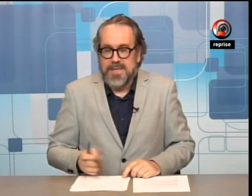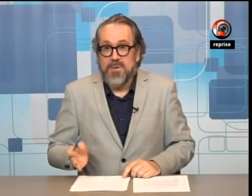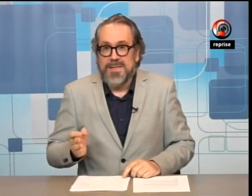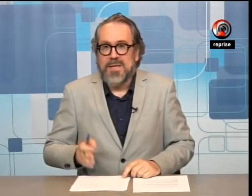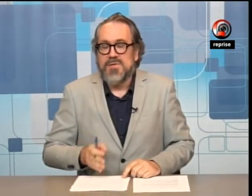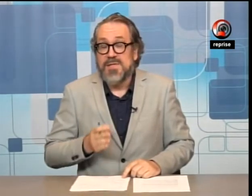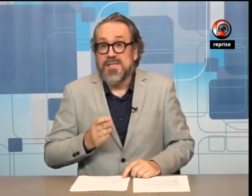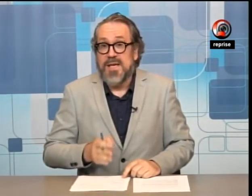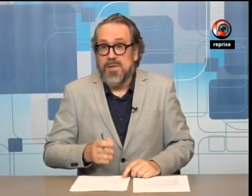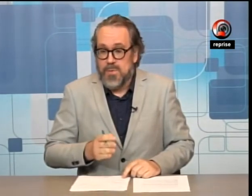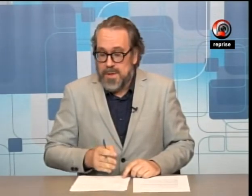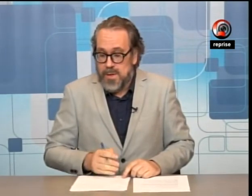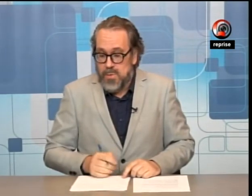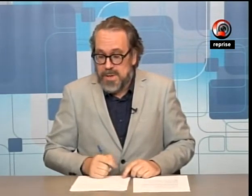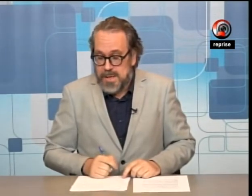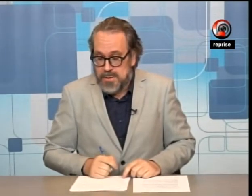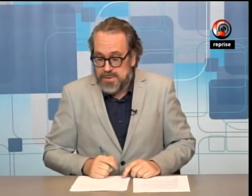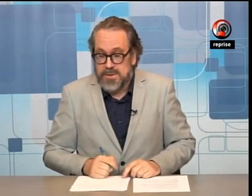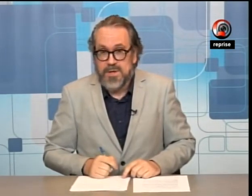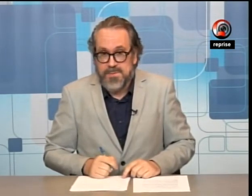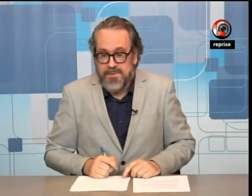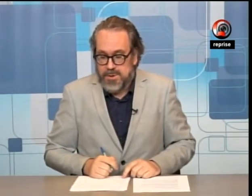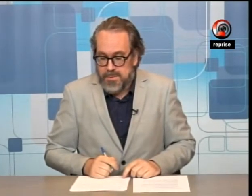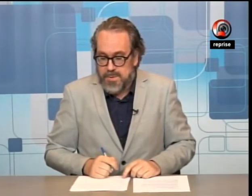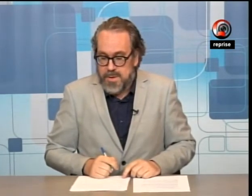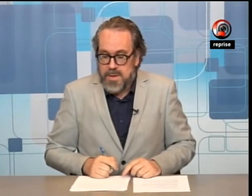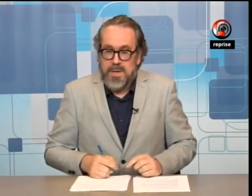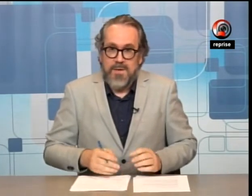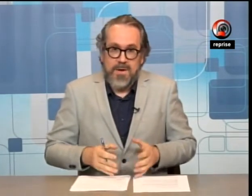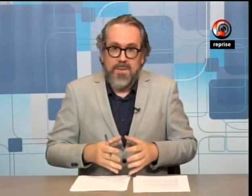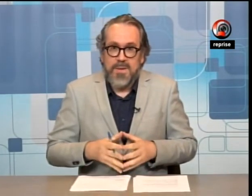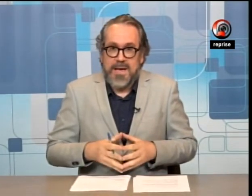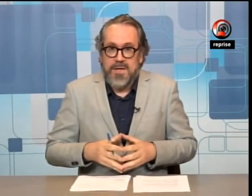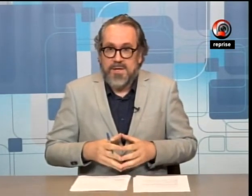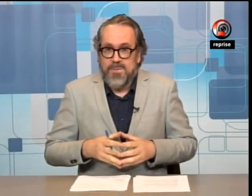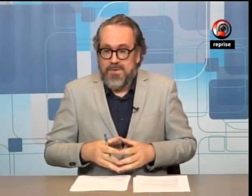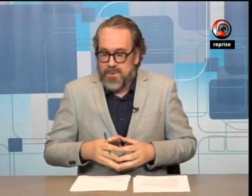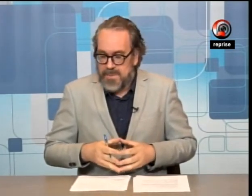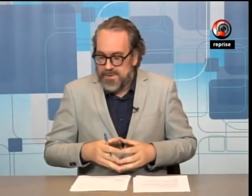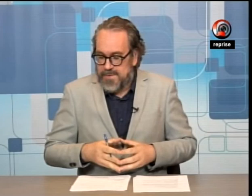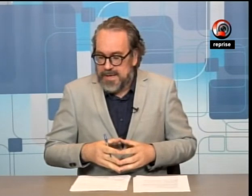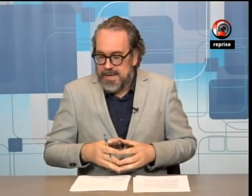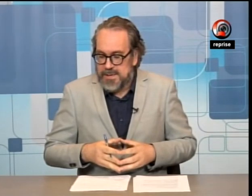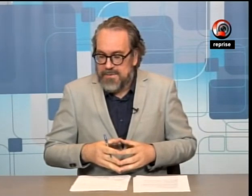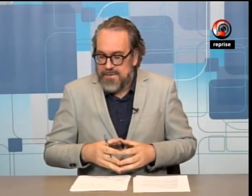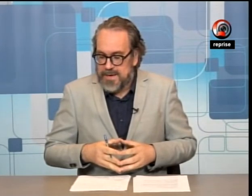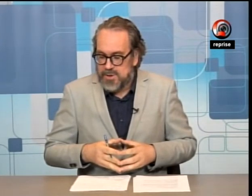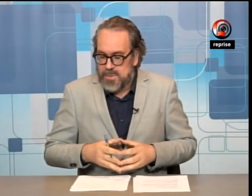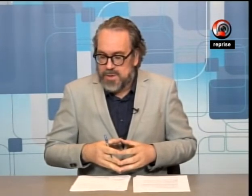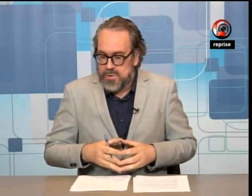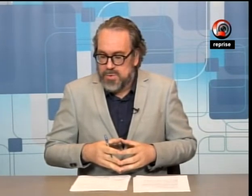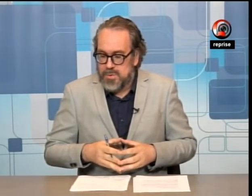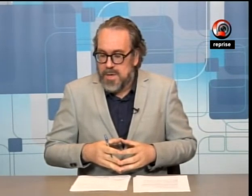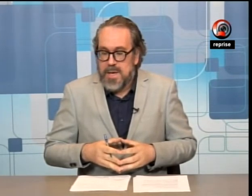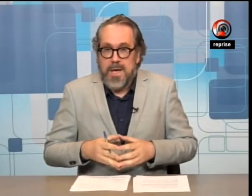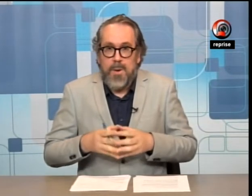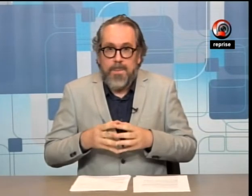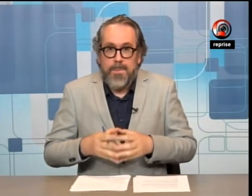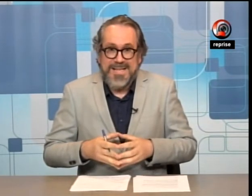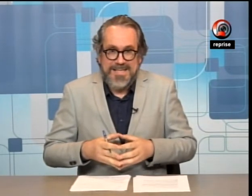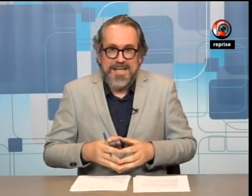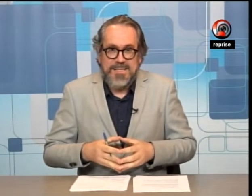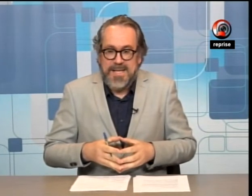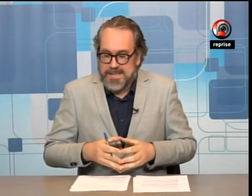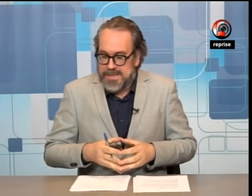associados está completando 101 anos em 2021 e vai comemorar de uma forma diferente. Quem vai falar sobre o assunto é